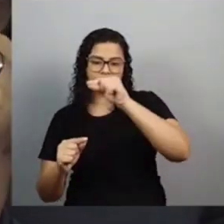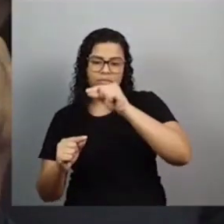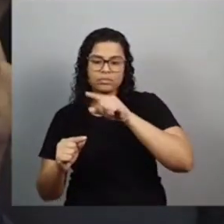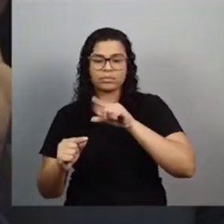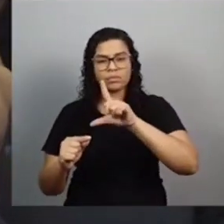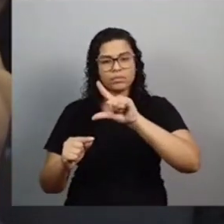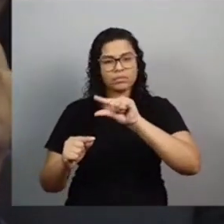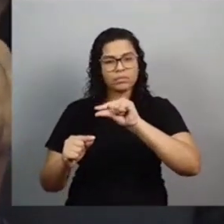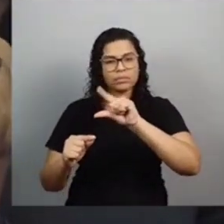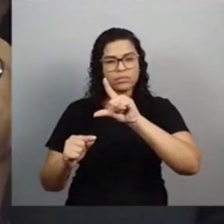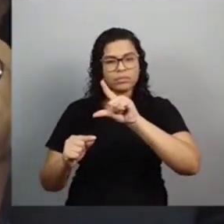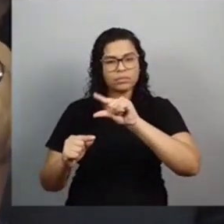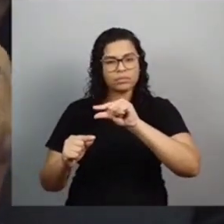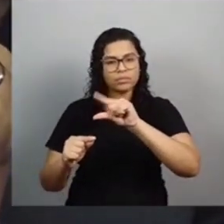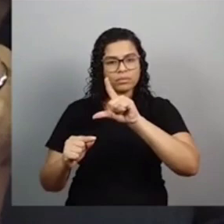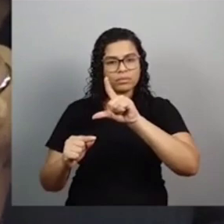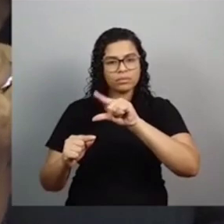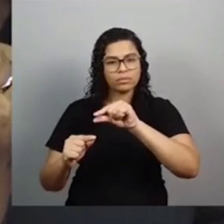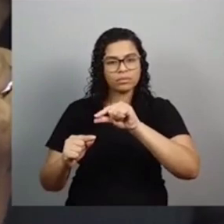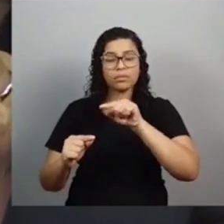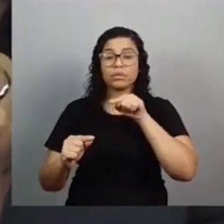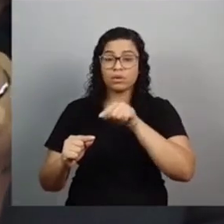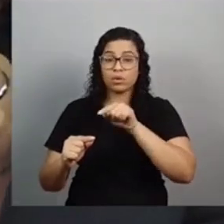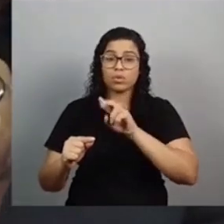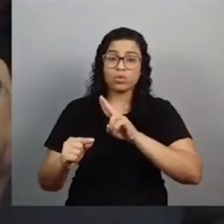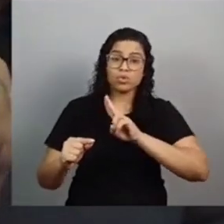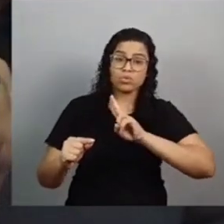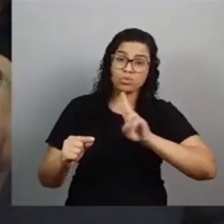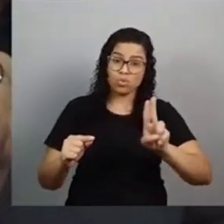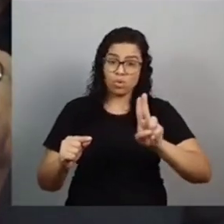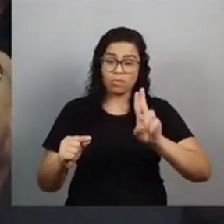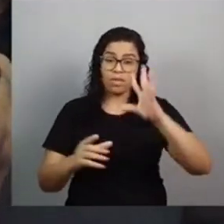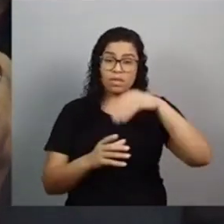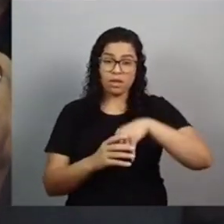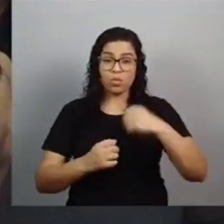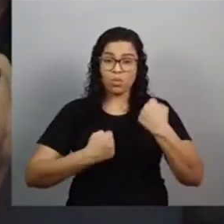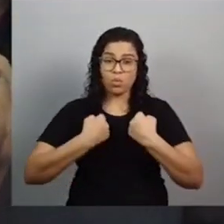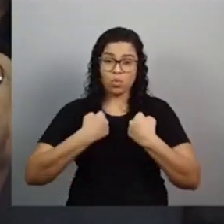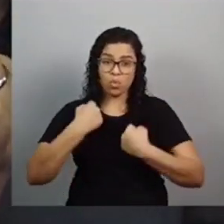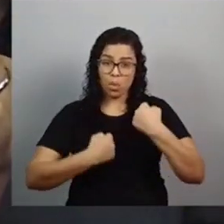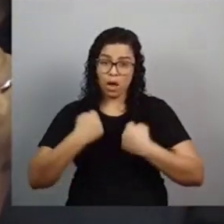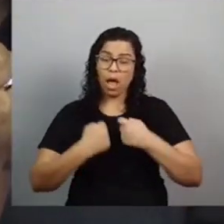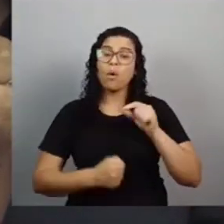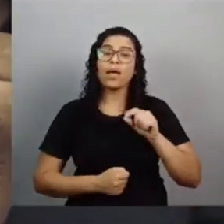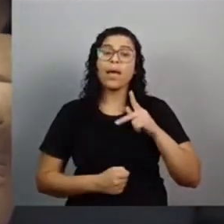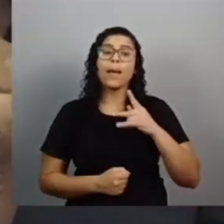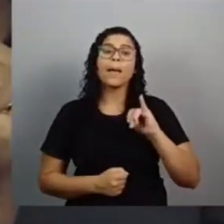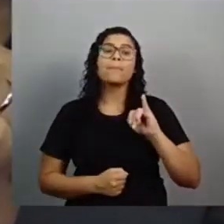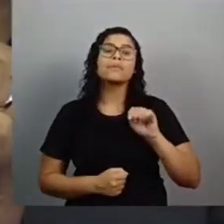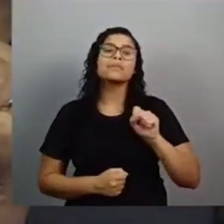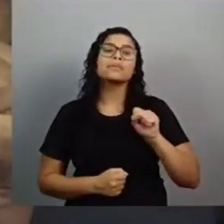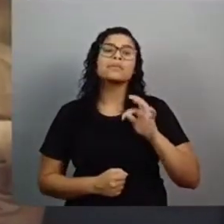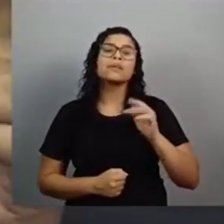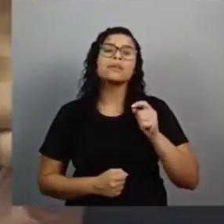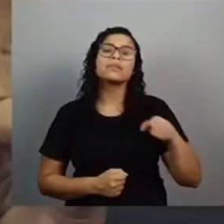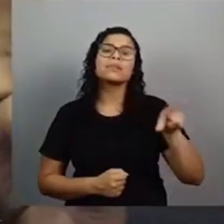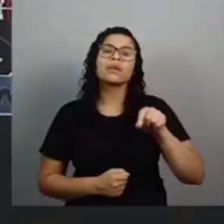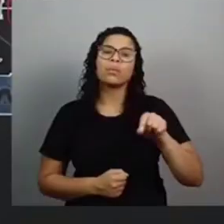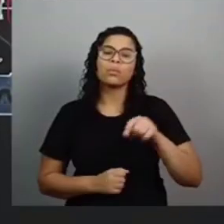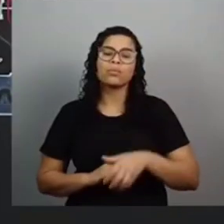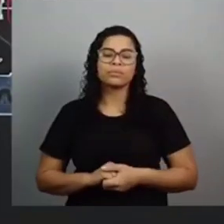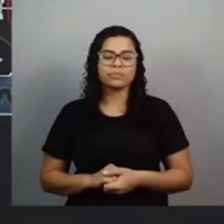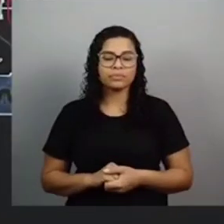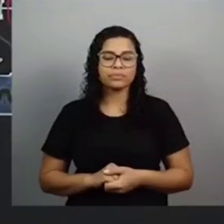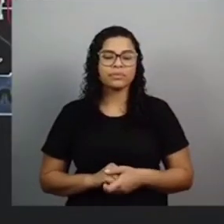móvel, que a gente vai chamar no carro de pistão. Tá vendo que está movendo? Então, assim, tá. Então, eu